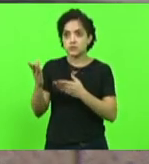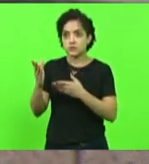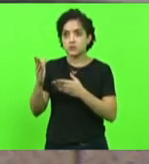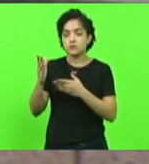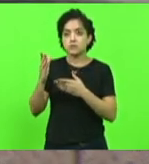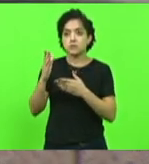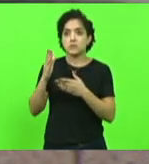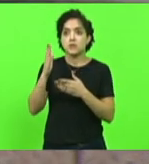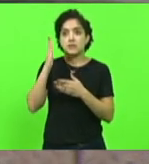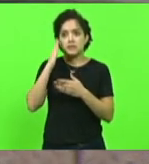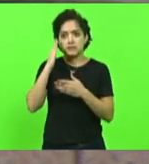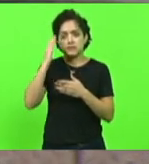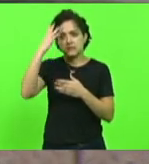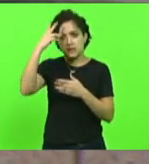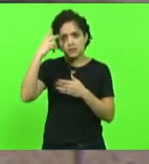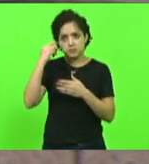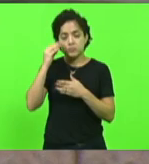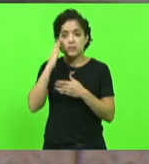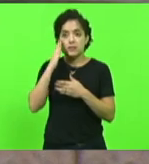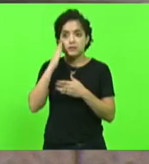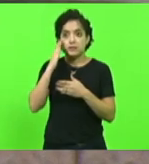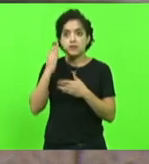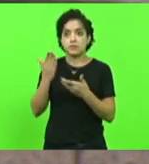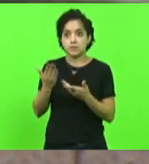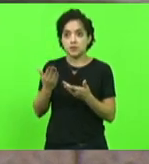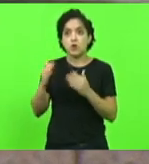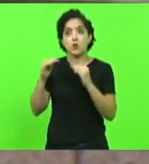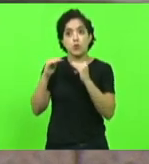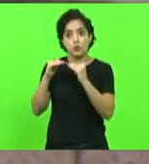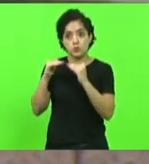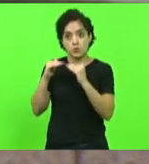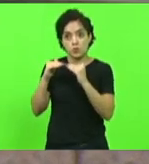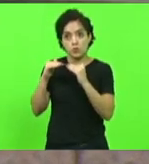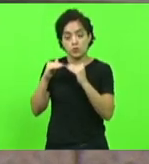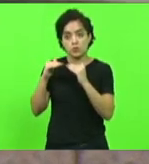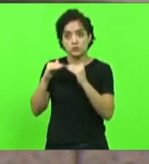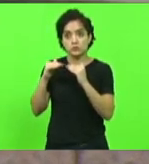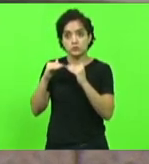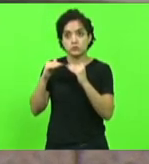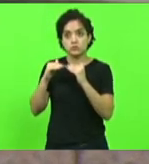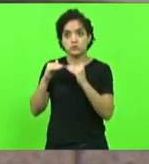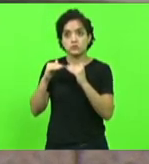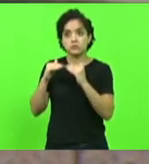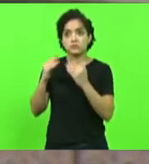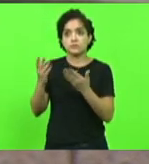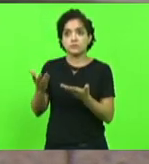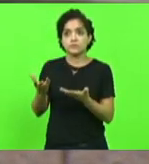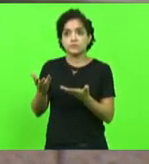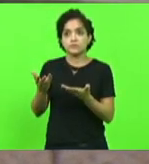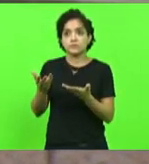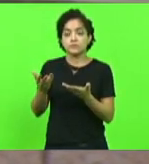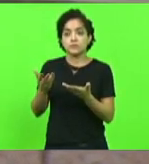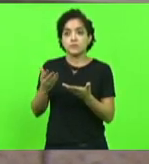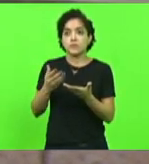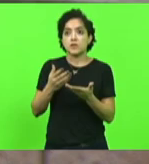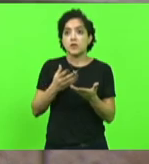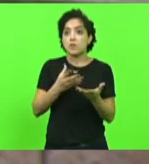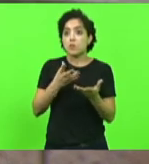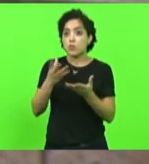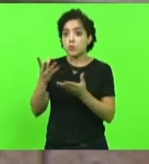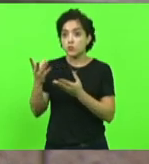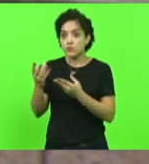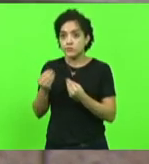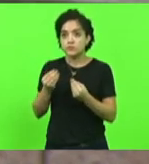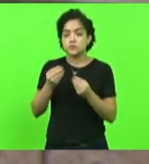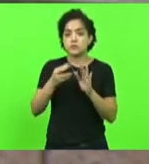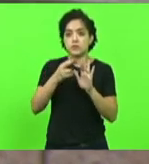meu voto, inclusive na comissão. concordo, deputada Carminati, que muitos dos predicados que V.